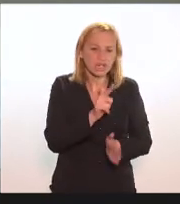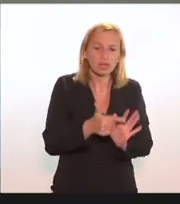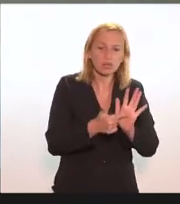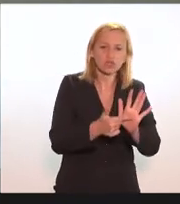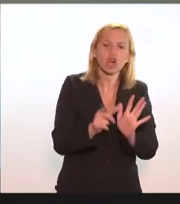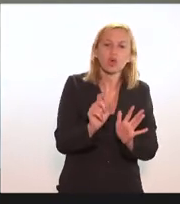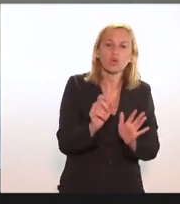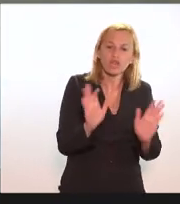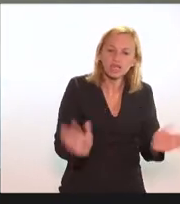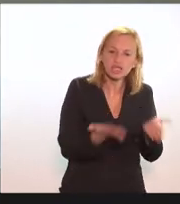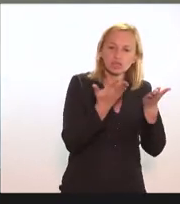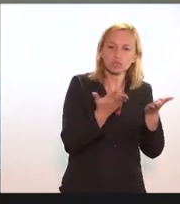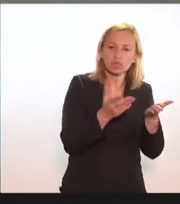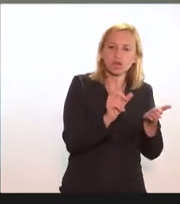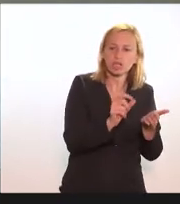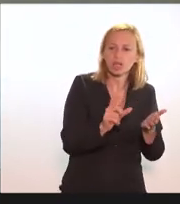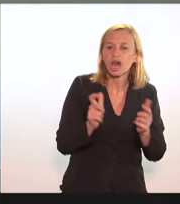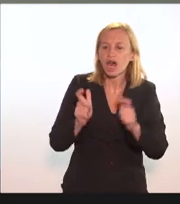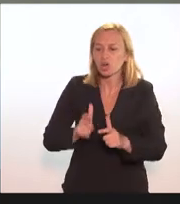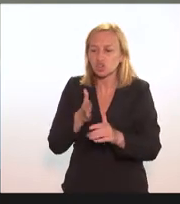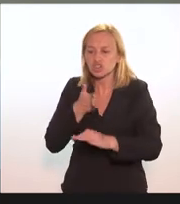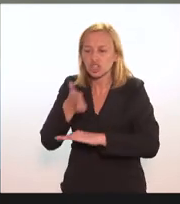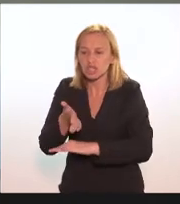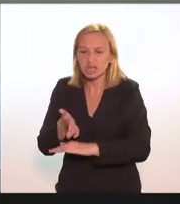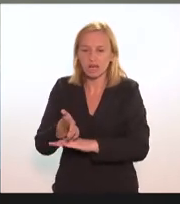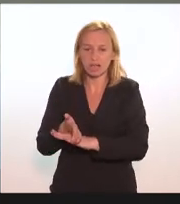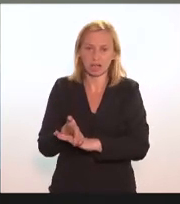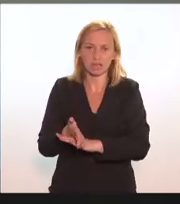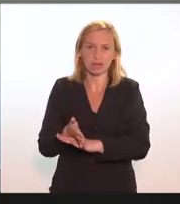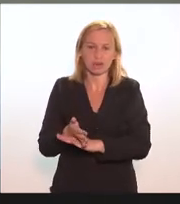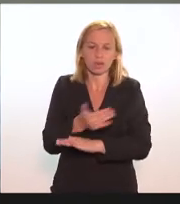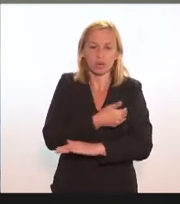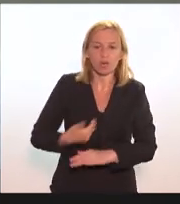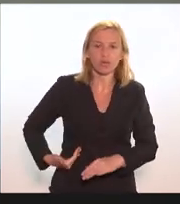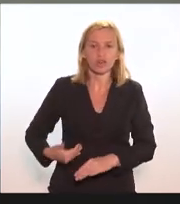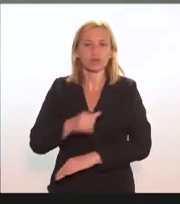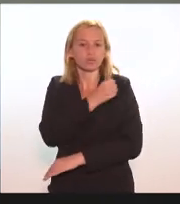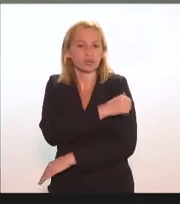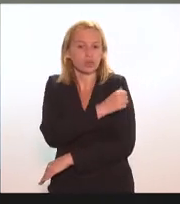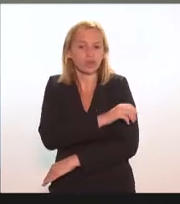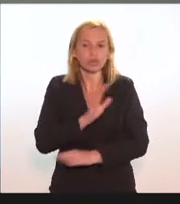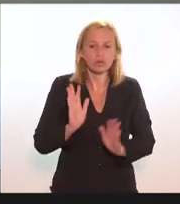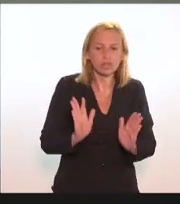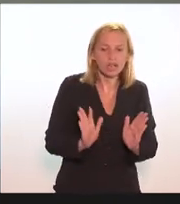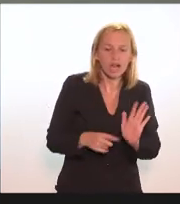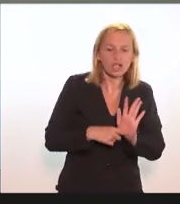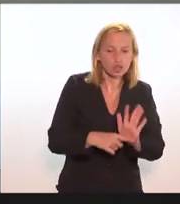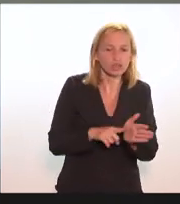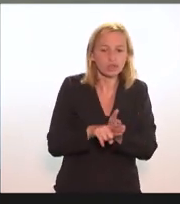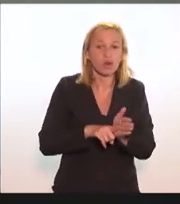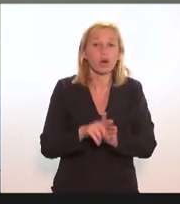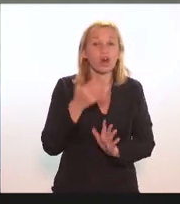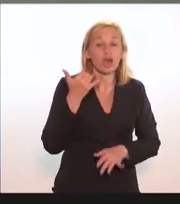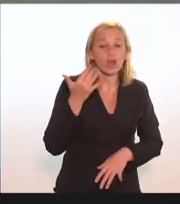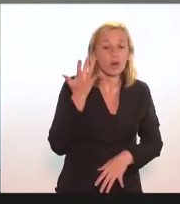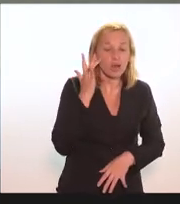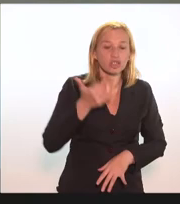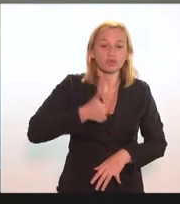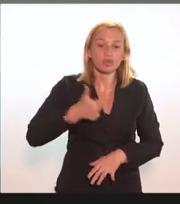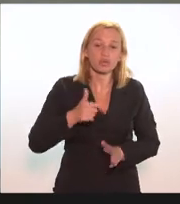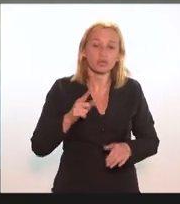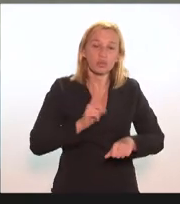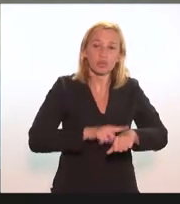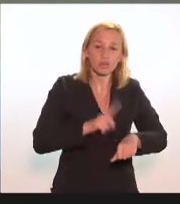está estimulando o quê, aonde que a gente quer chegar com a economia do Rio, com esses incentivos fiscais. Acho que o primeiro passo é a gente